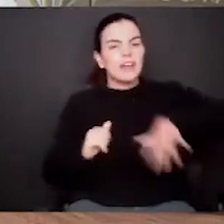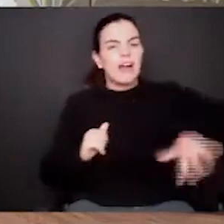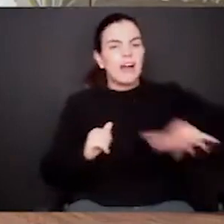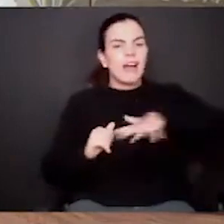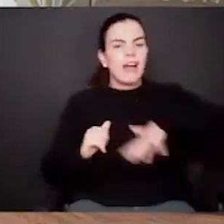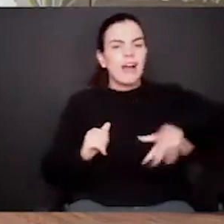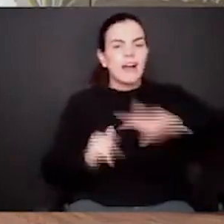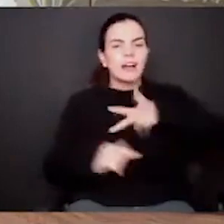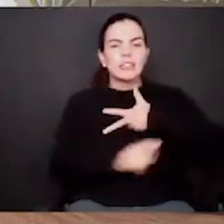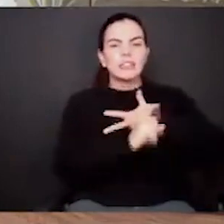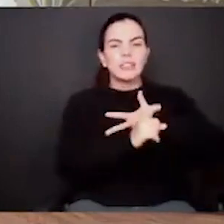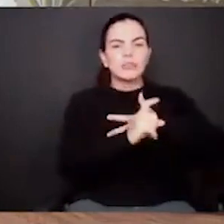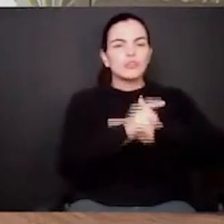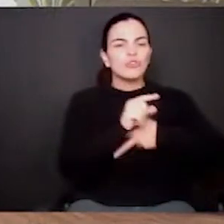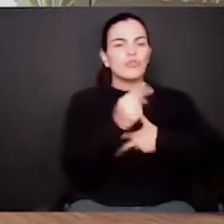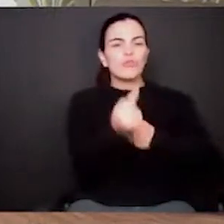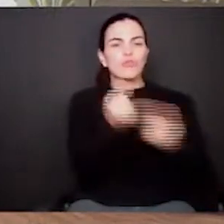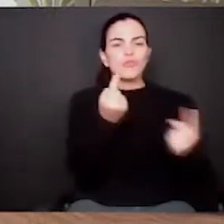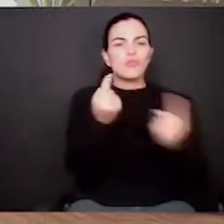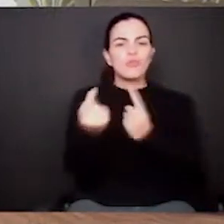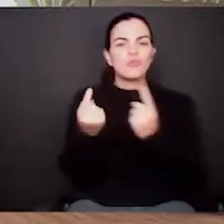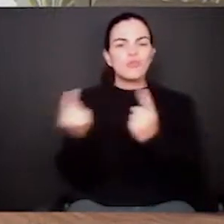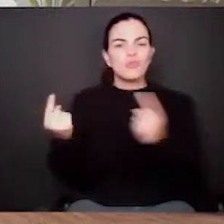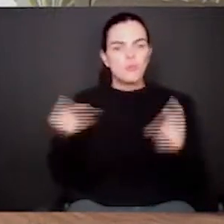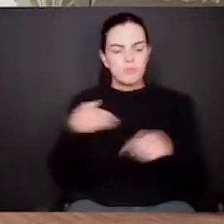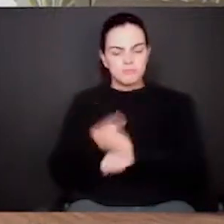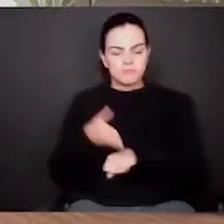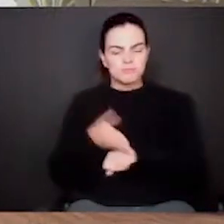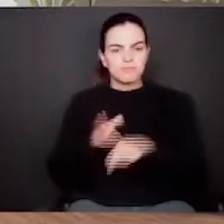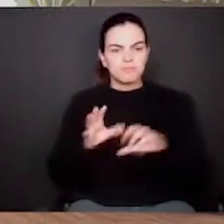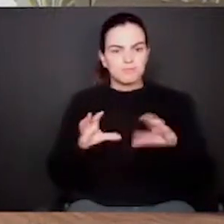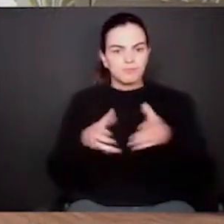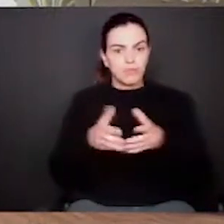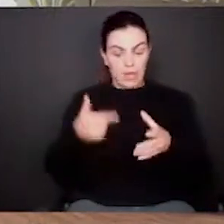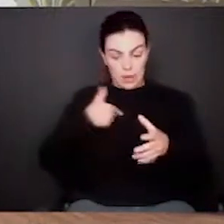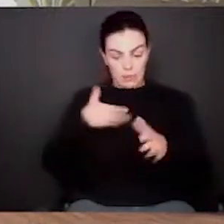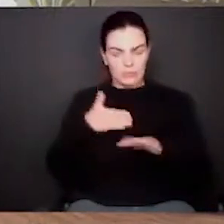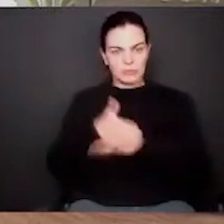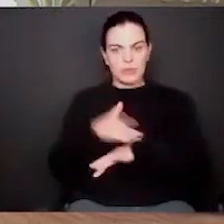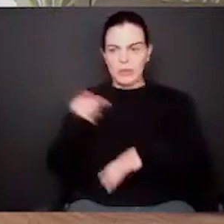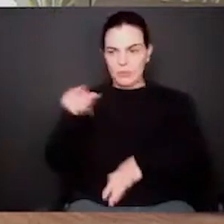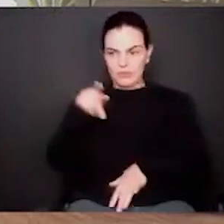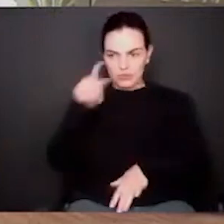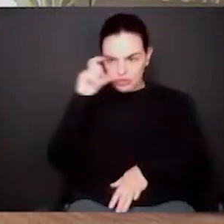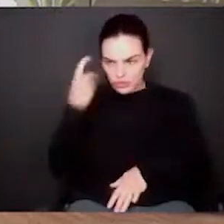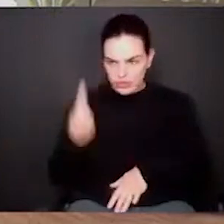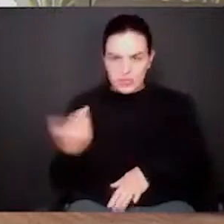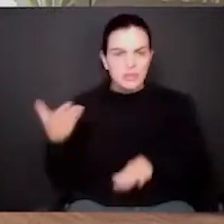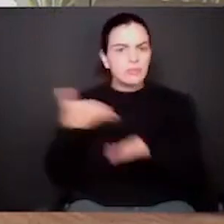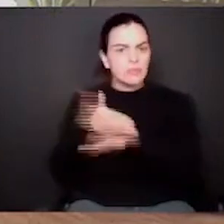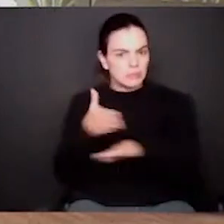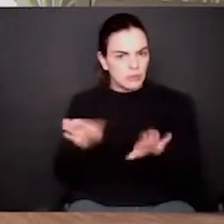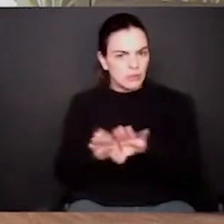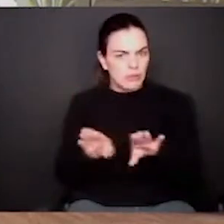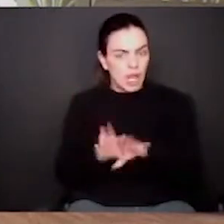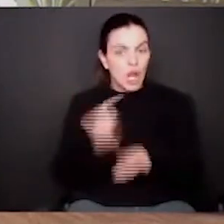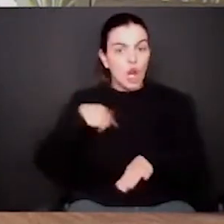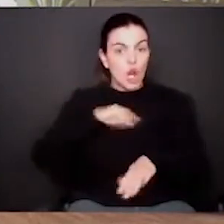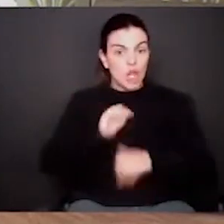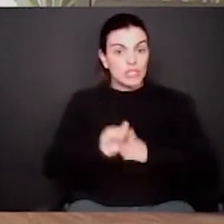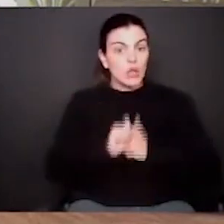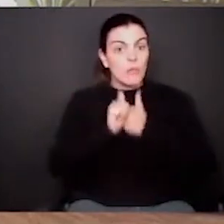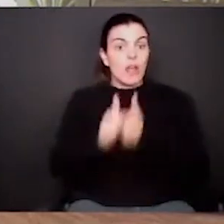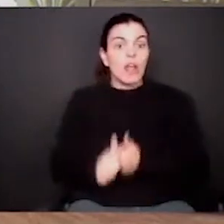empenho, inclusive com a minha participação, a participação da vereadora Josete, que acompanhamos todas as sessões,